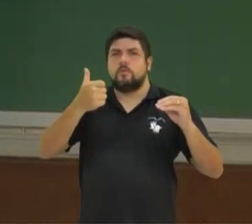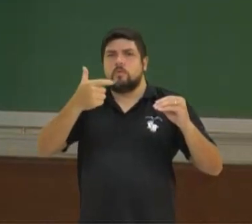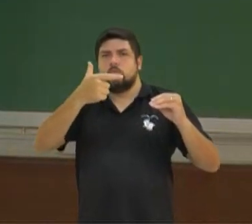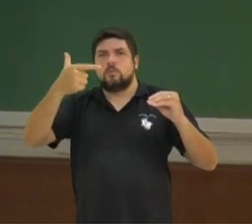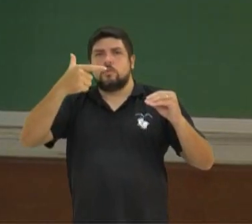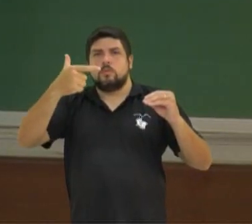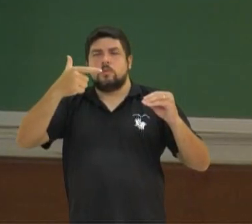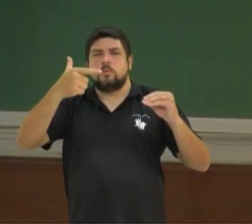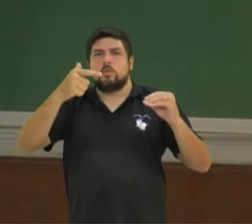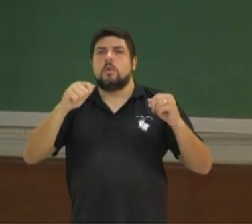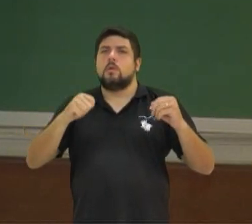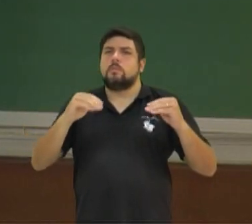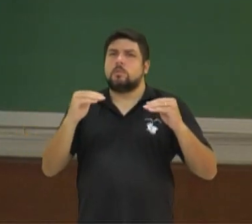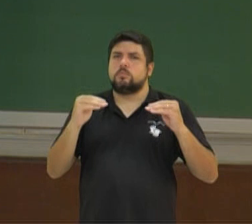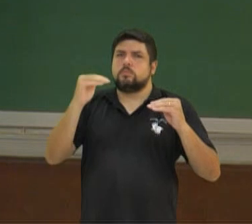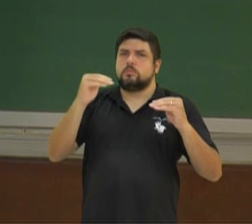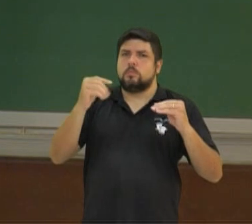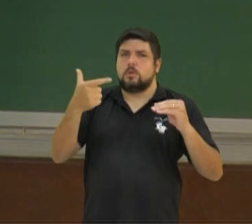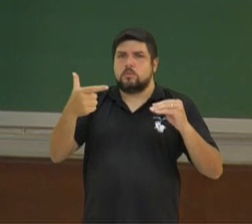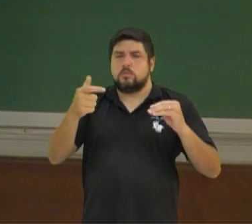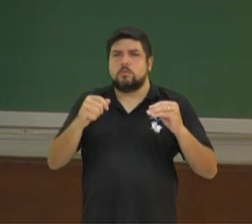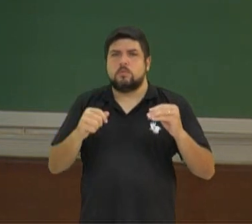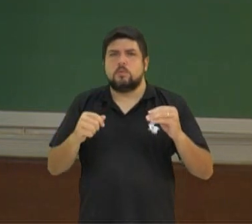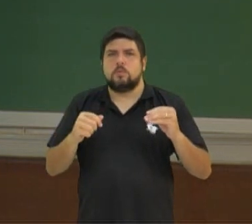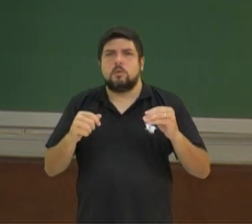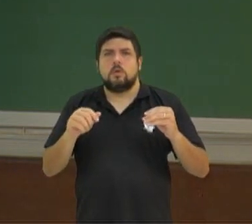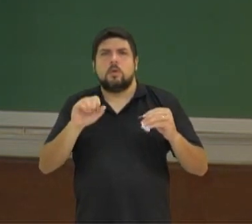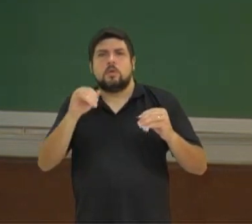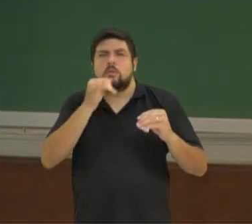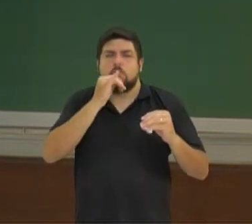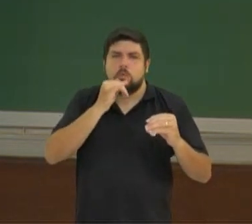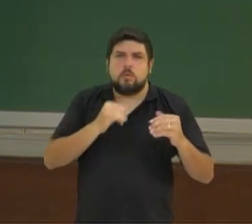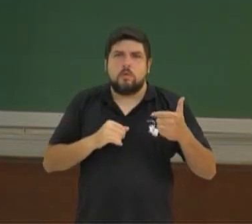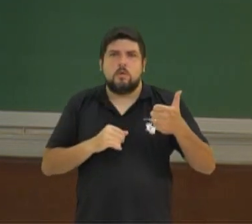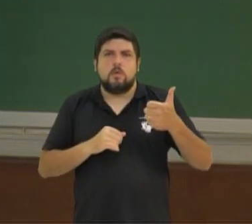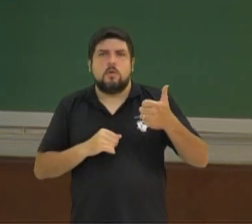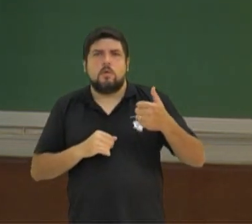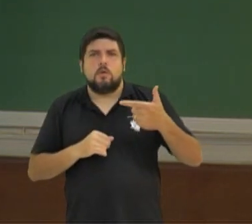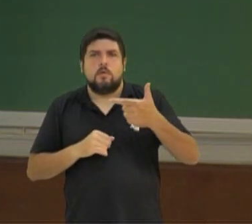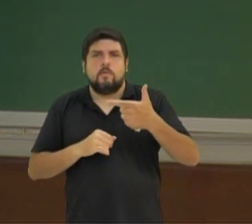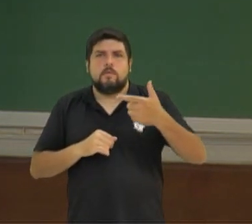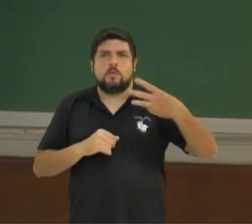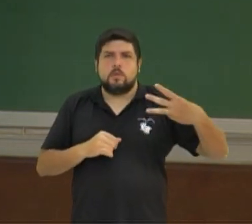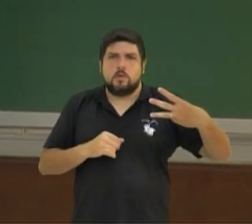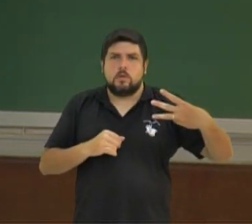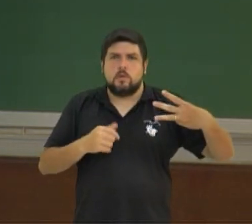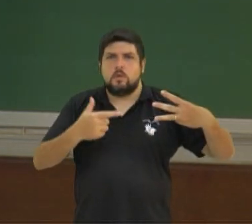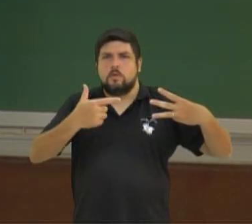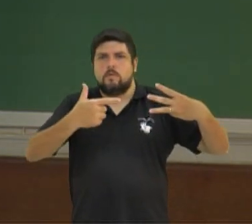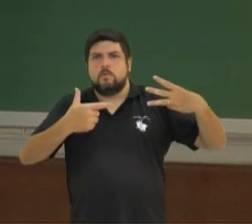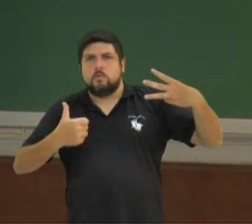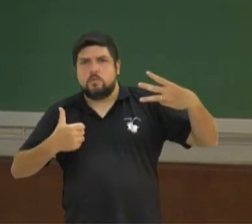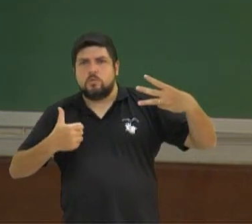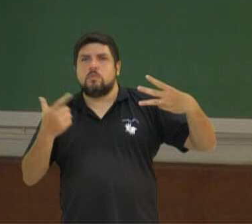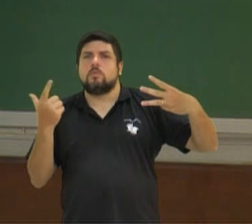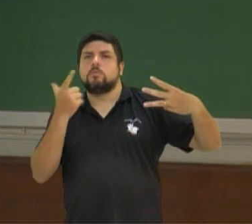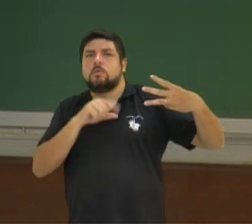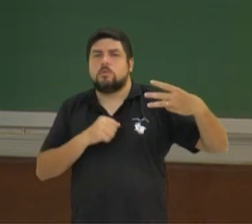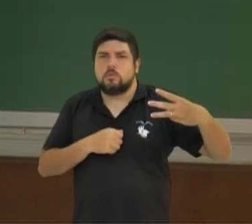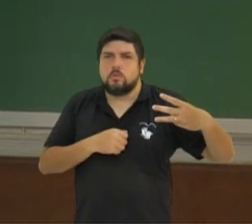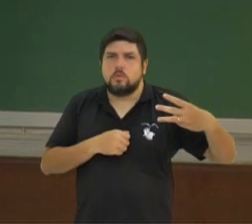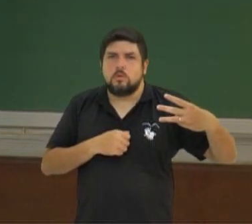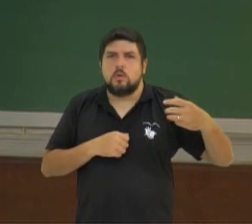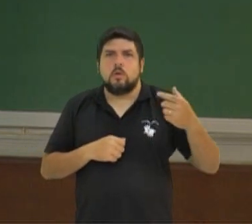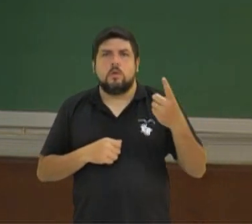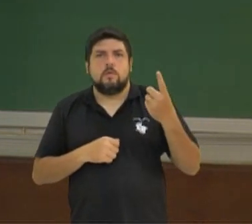20, precisa abrir 2 pontos. Fez lá 23 a 21, acabou, pode ser 26 a 24, né? Então precisa